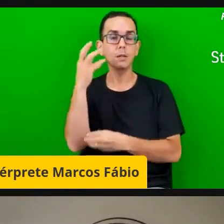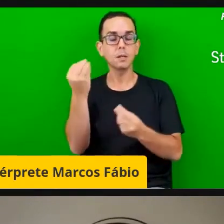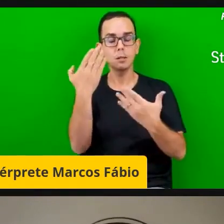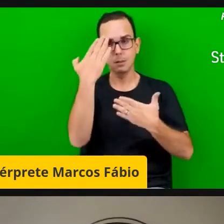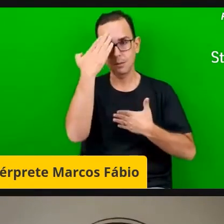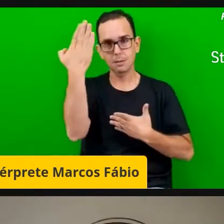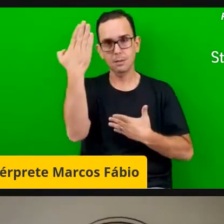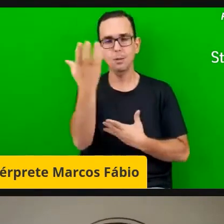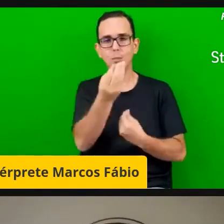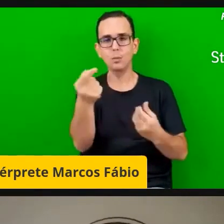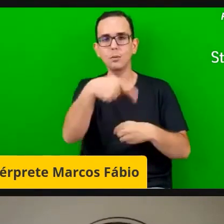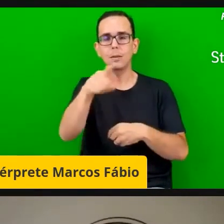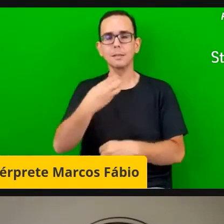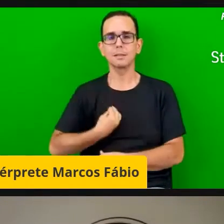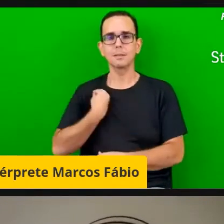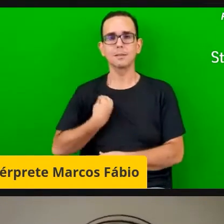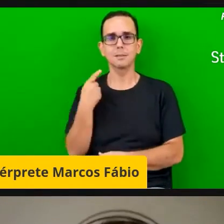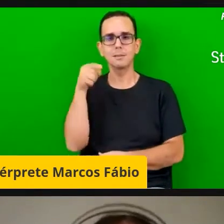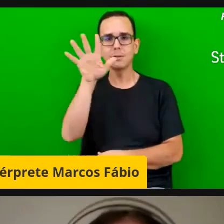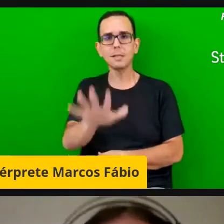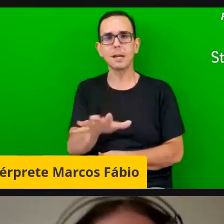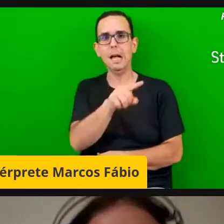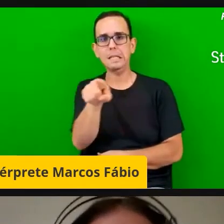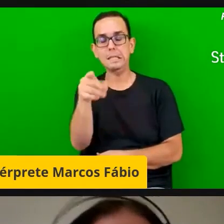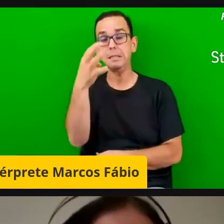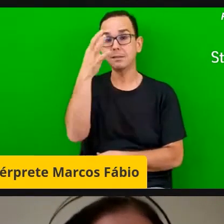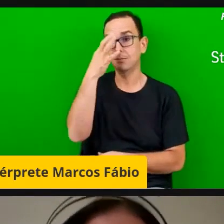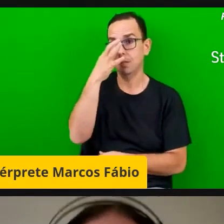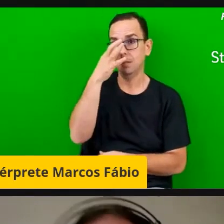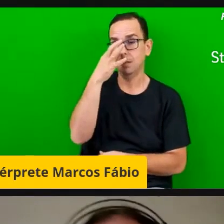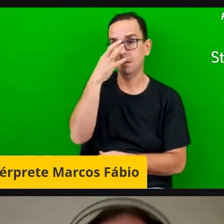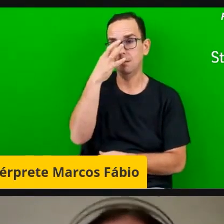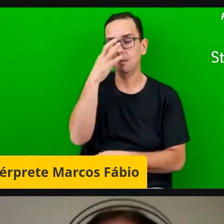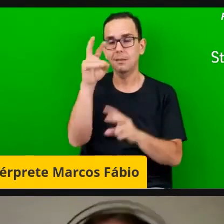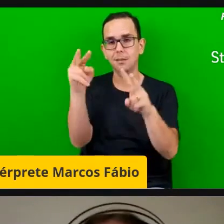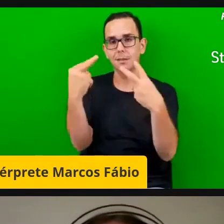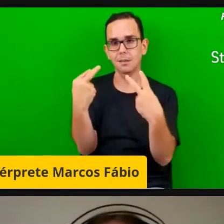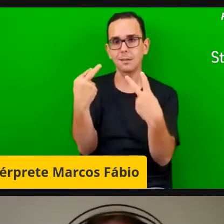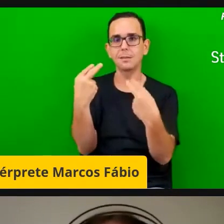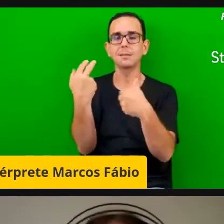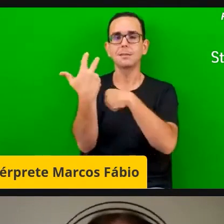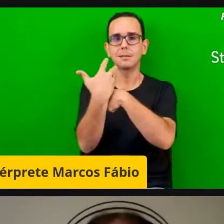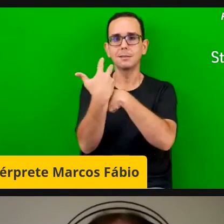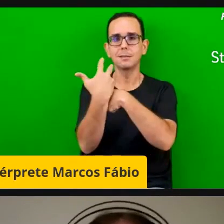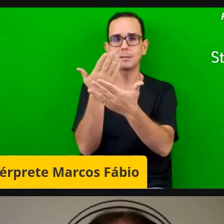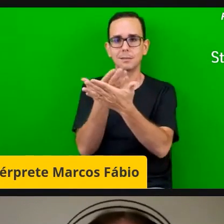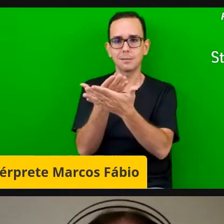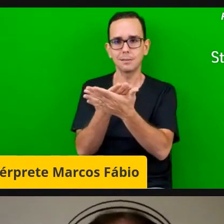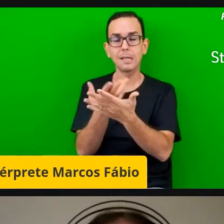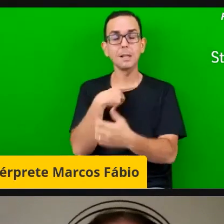a participação de vocês, de ficarem aí ouvindo, né, ouvindo a gente esse tempo. A gente está com saudade,